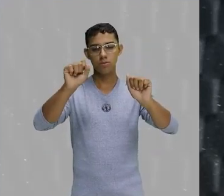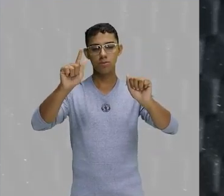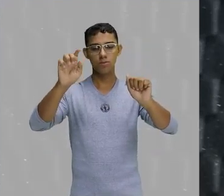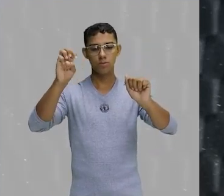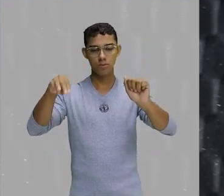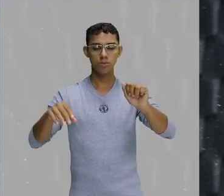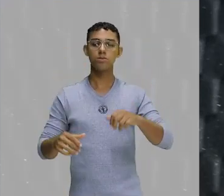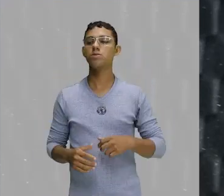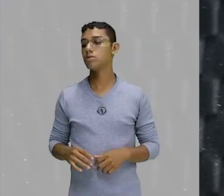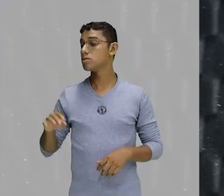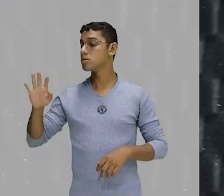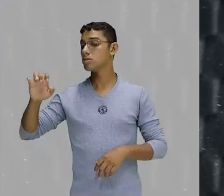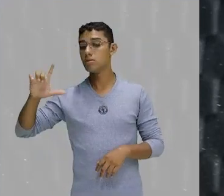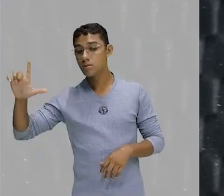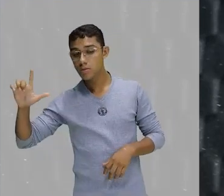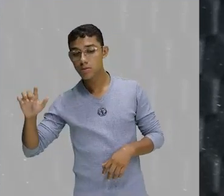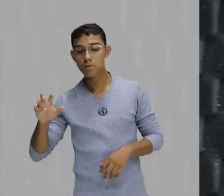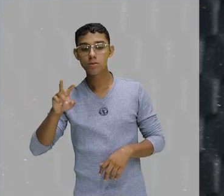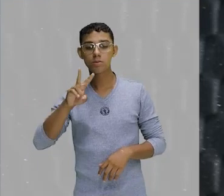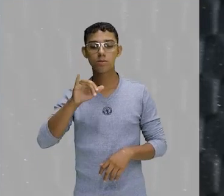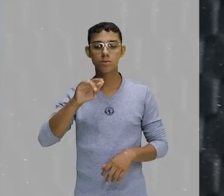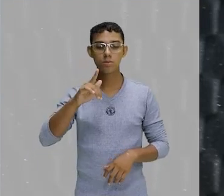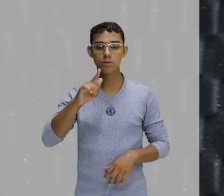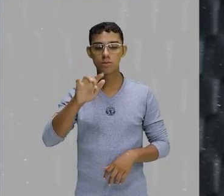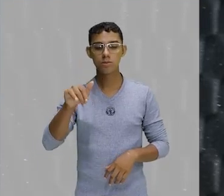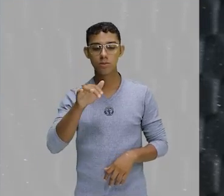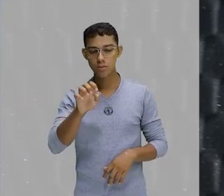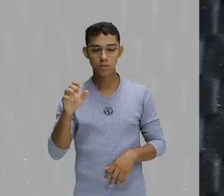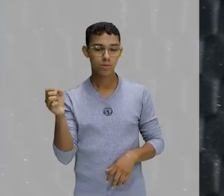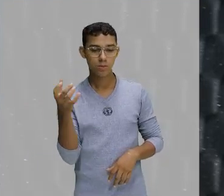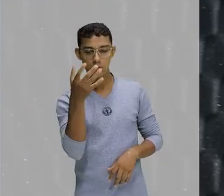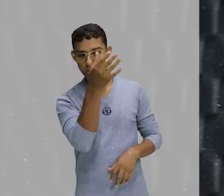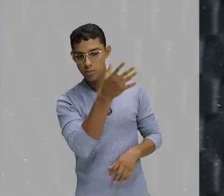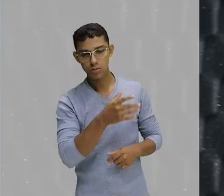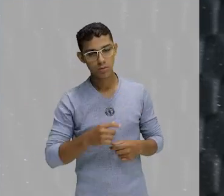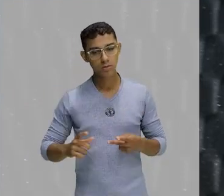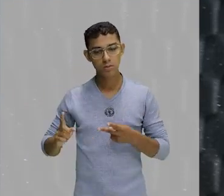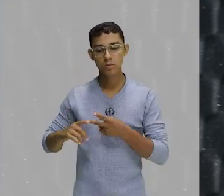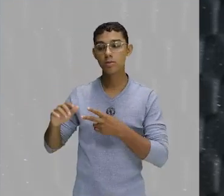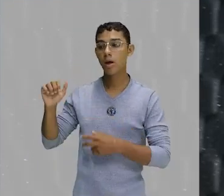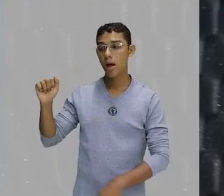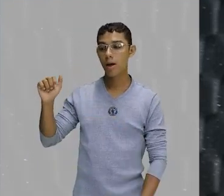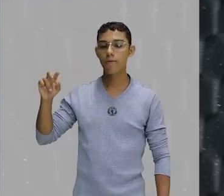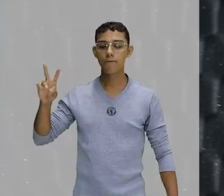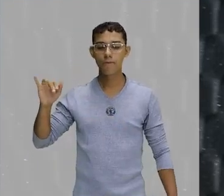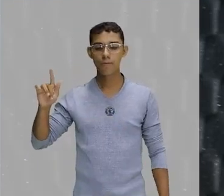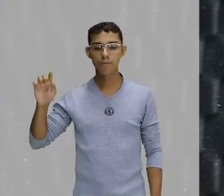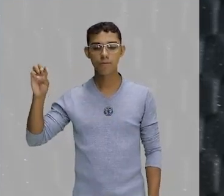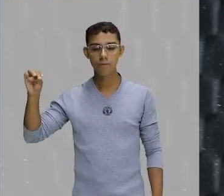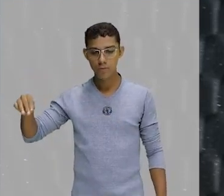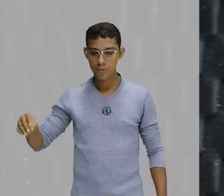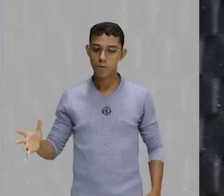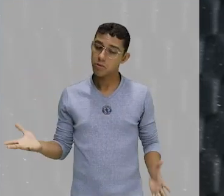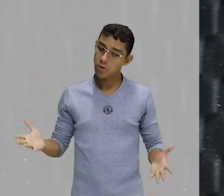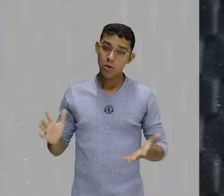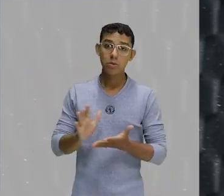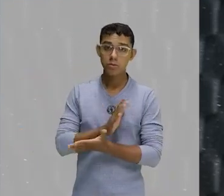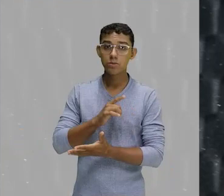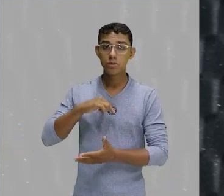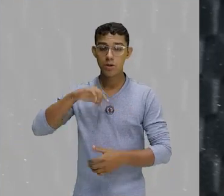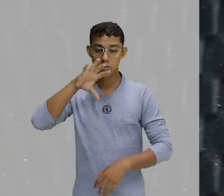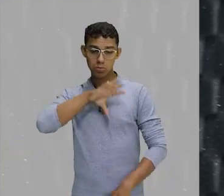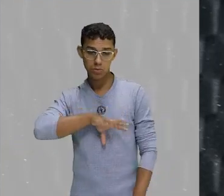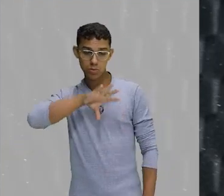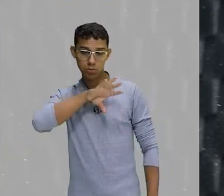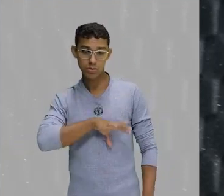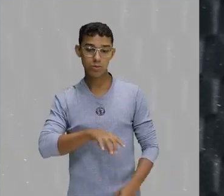el viaje, a viagem, tá? A viagem. Olha, gente, tem no